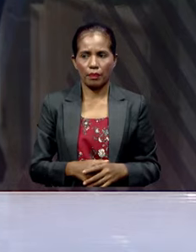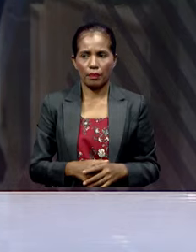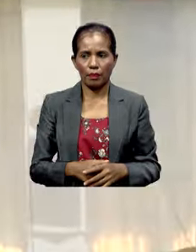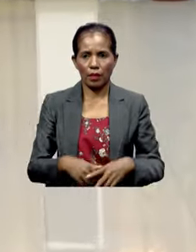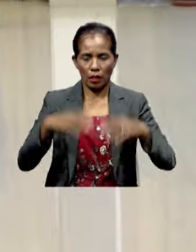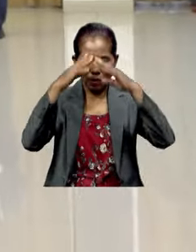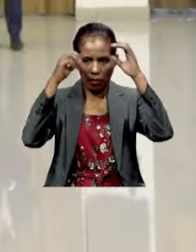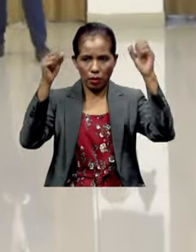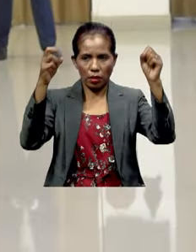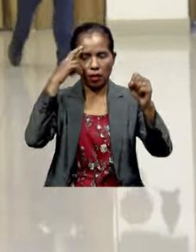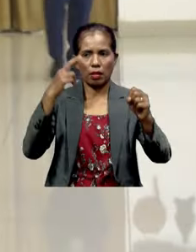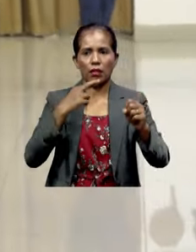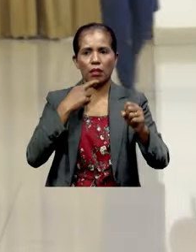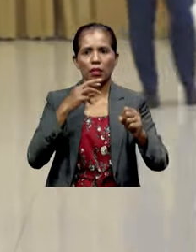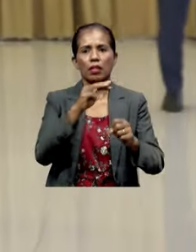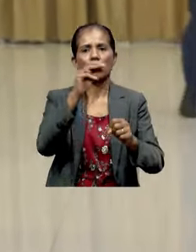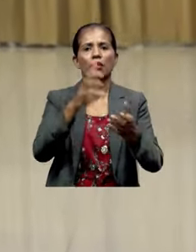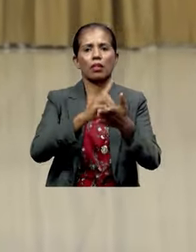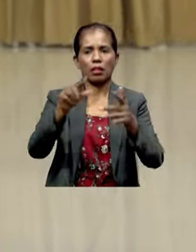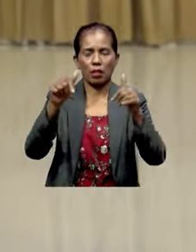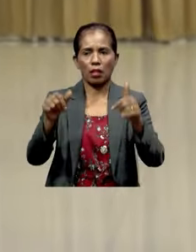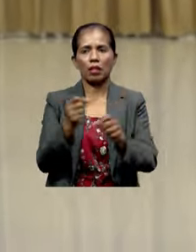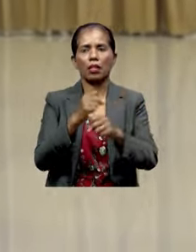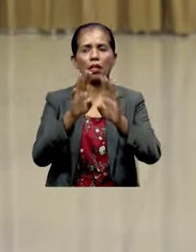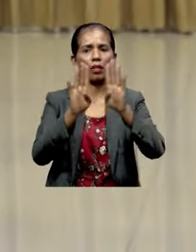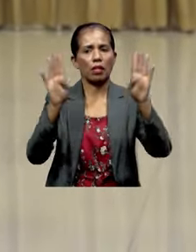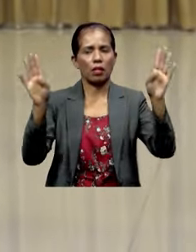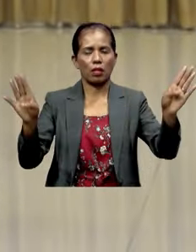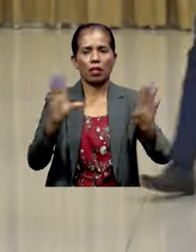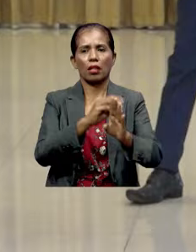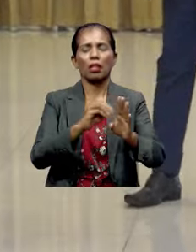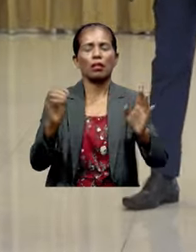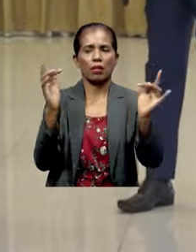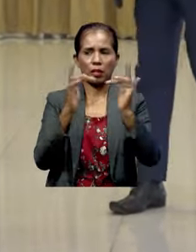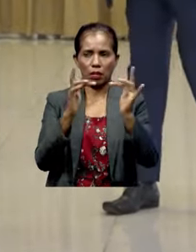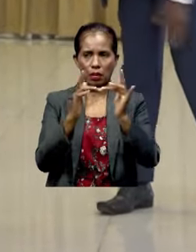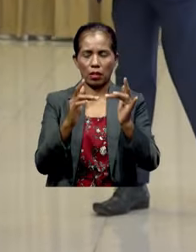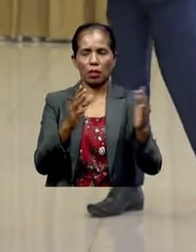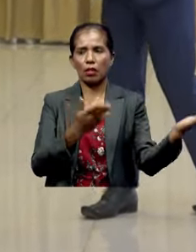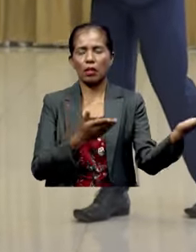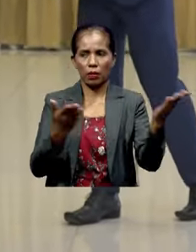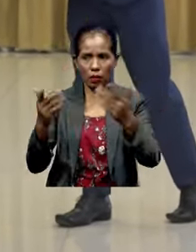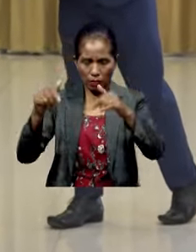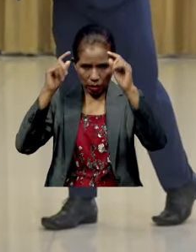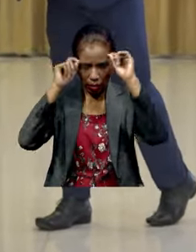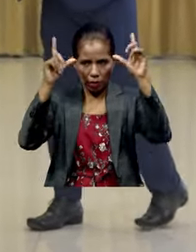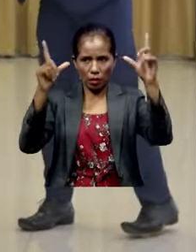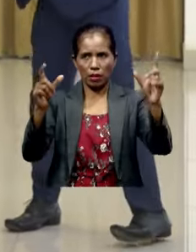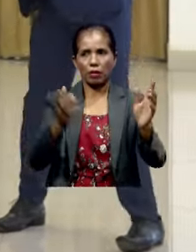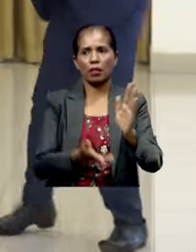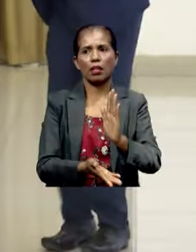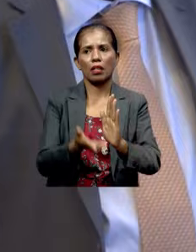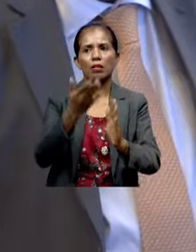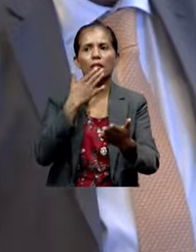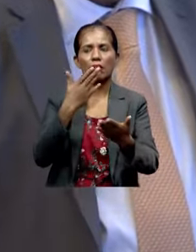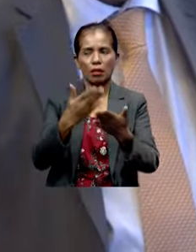Presidente da República Zero Mzorta, segunda semana, halo lançamento da fibra ótica na BA Tudada Maia Timor-Leste, onde hasai